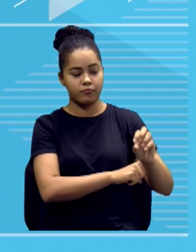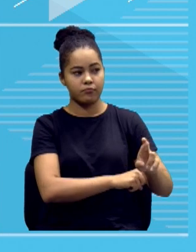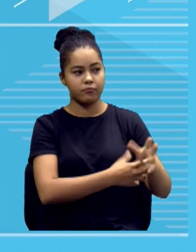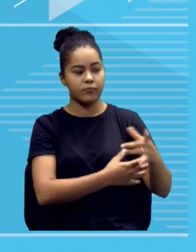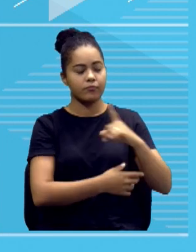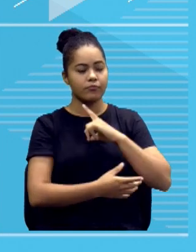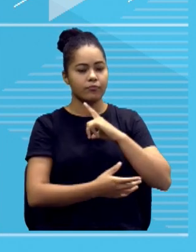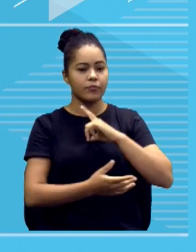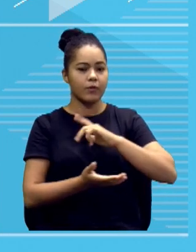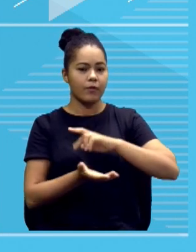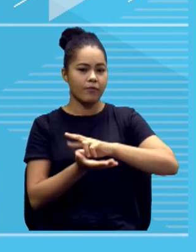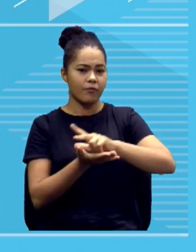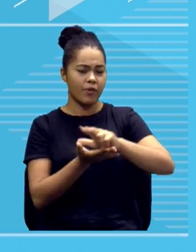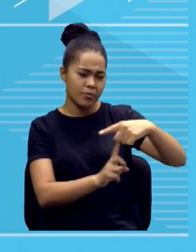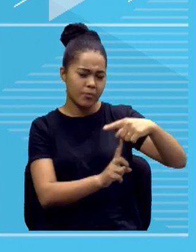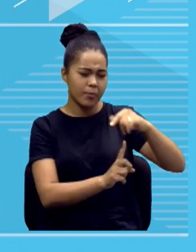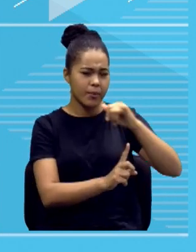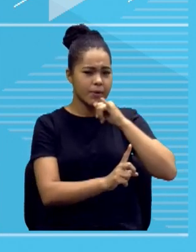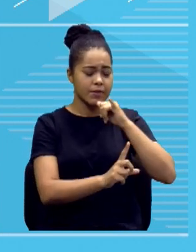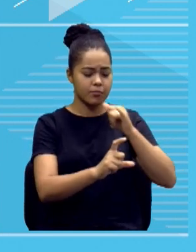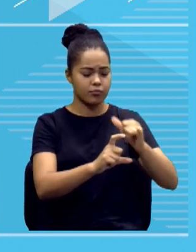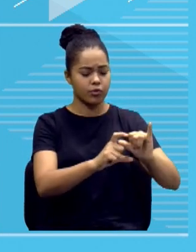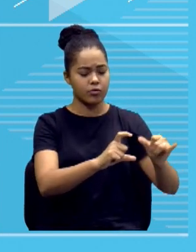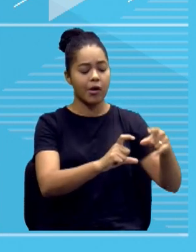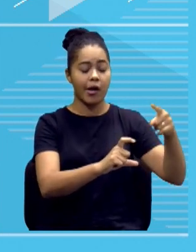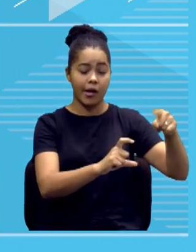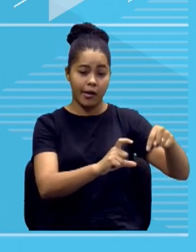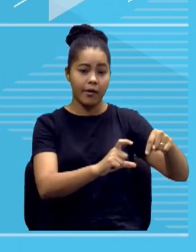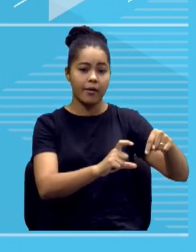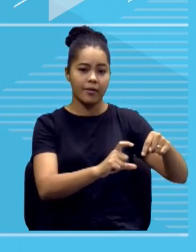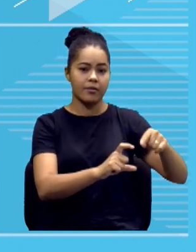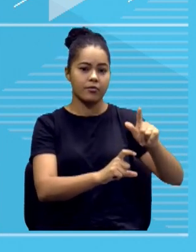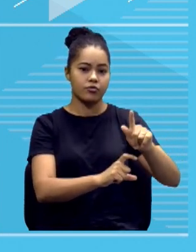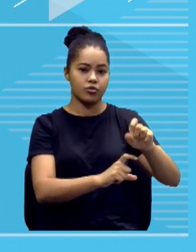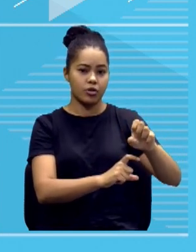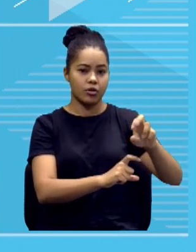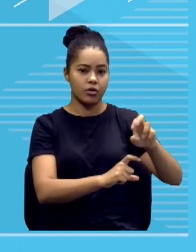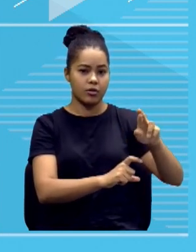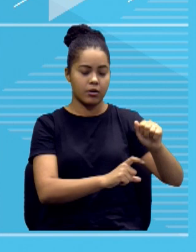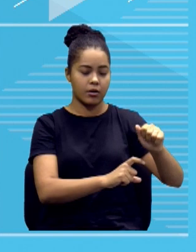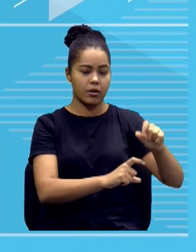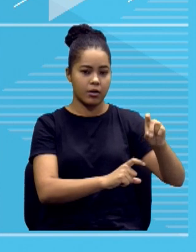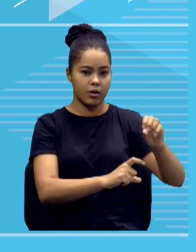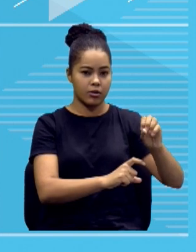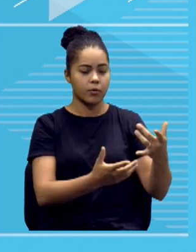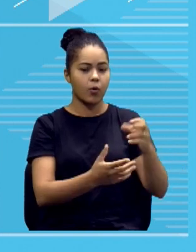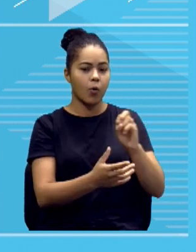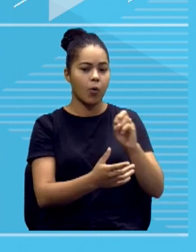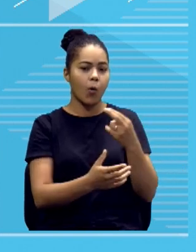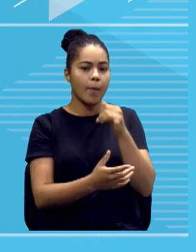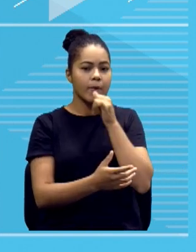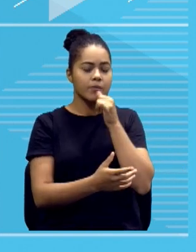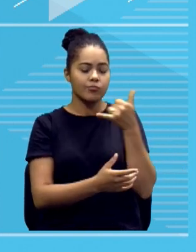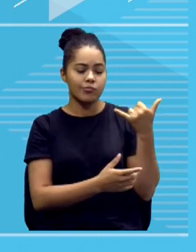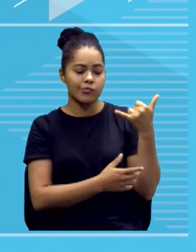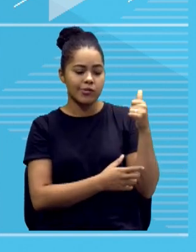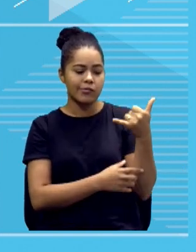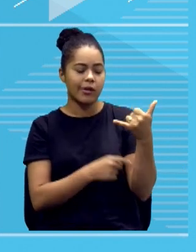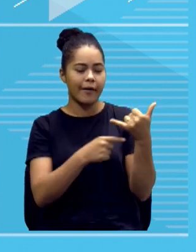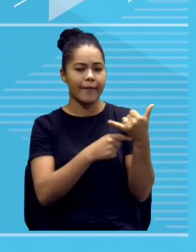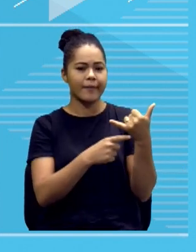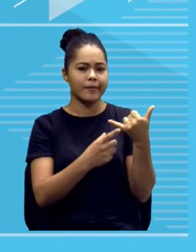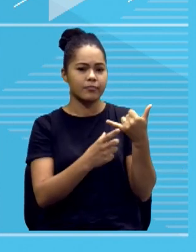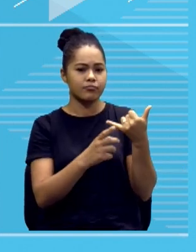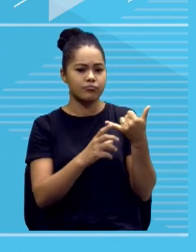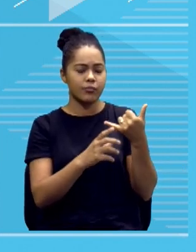Uma pilha, por exemplo, é um exemplo de gerador. Uma bateria do seu celular também é